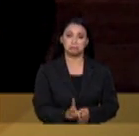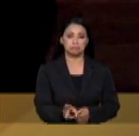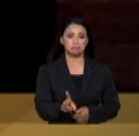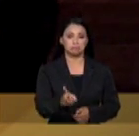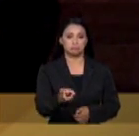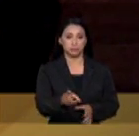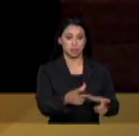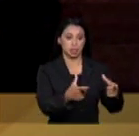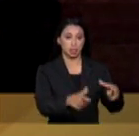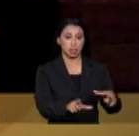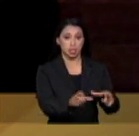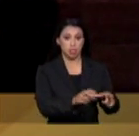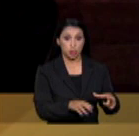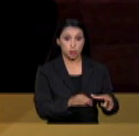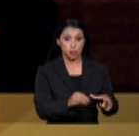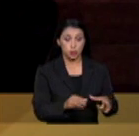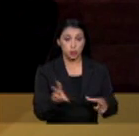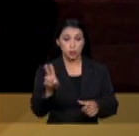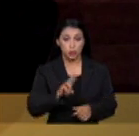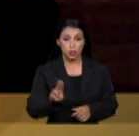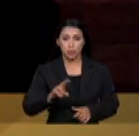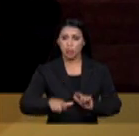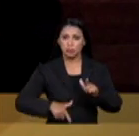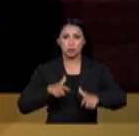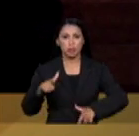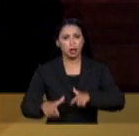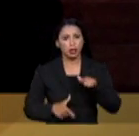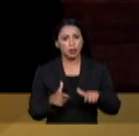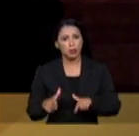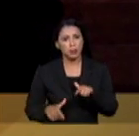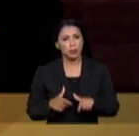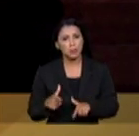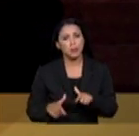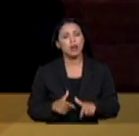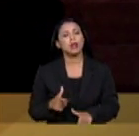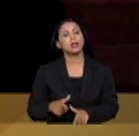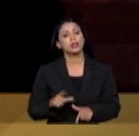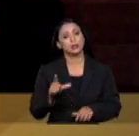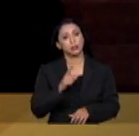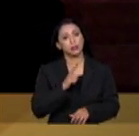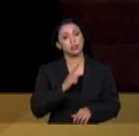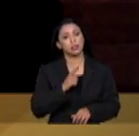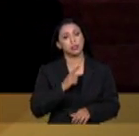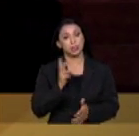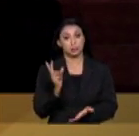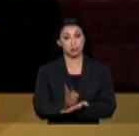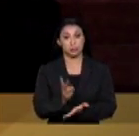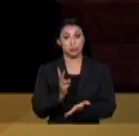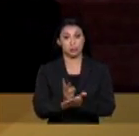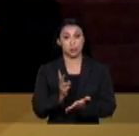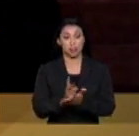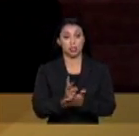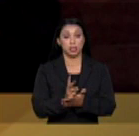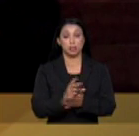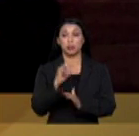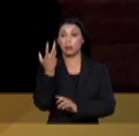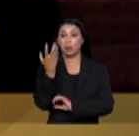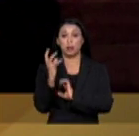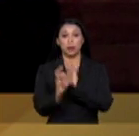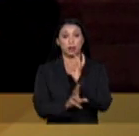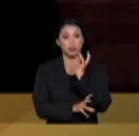as utilizadas para suas atividades produtivas as imprescindíveis à preservação dos recursos ambientais